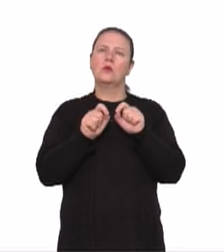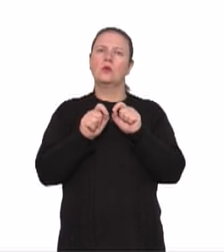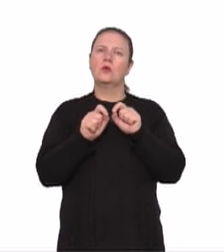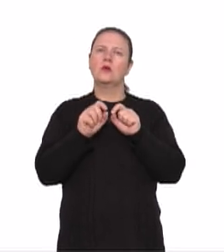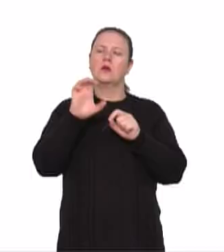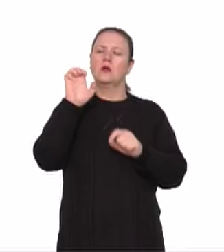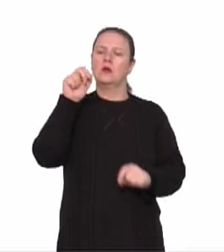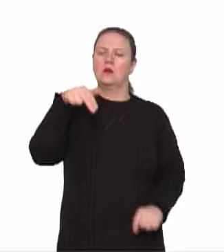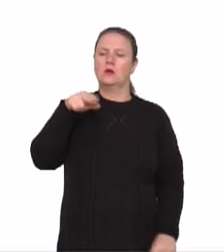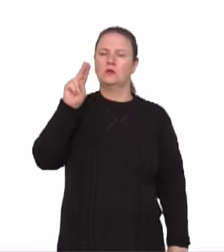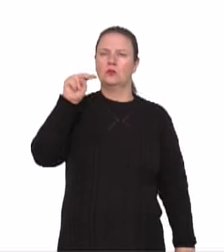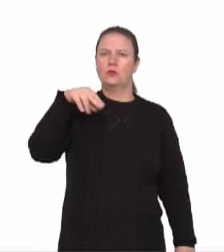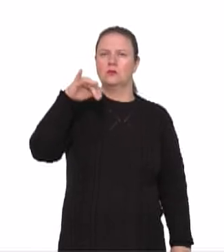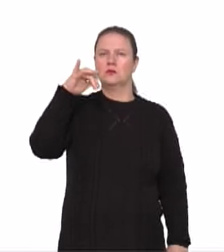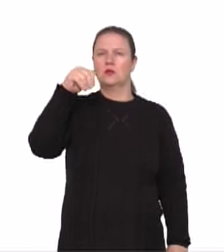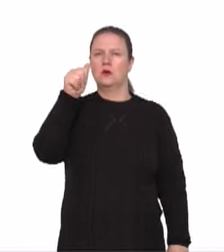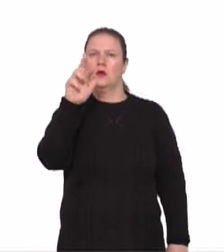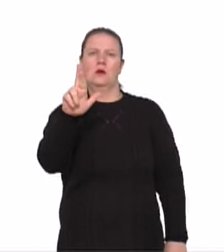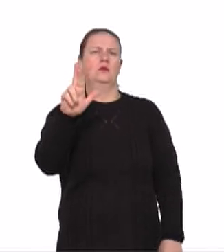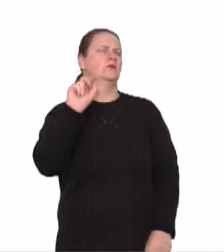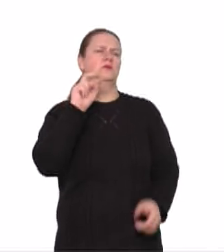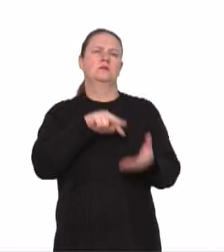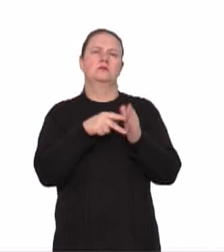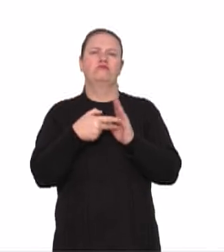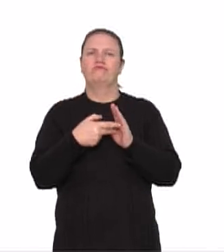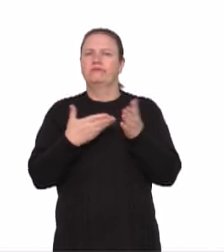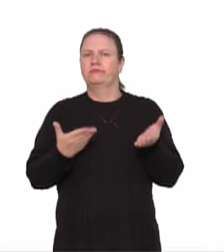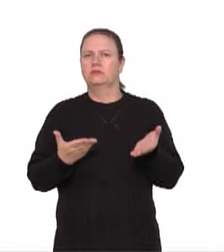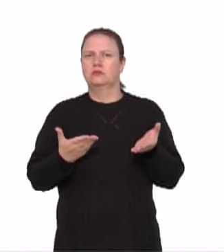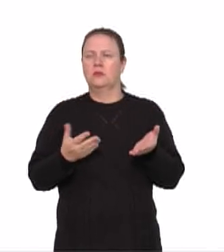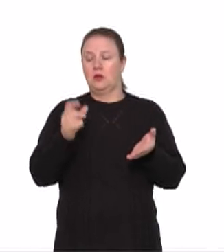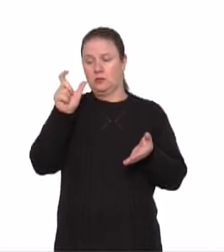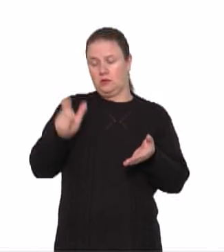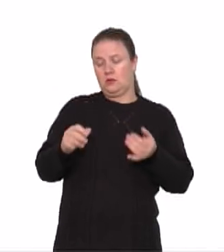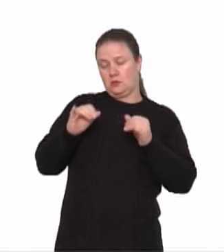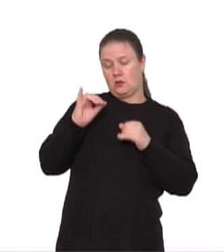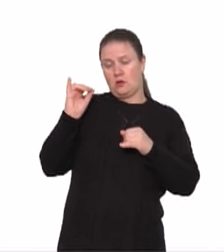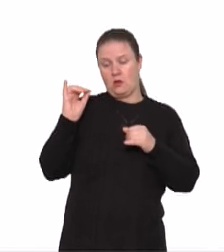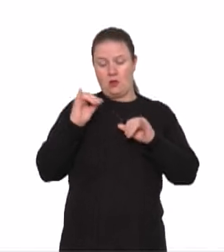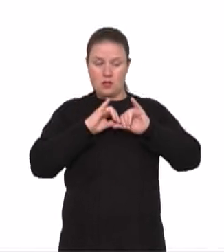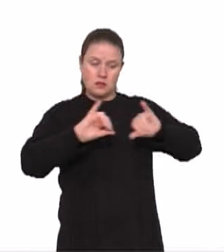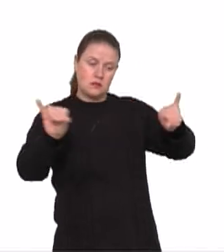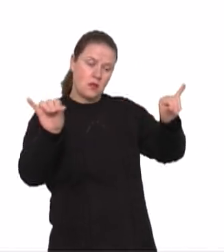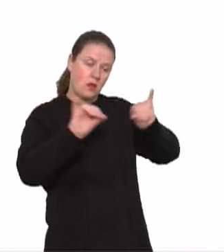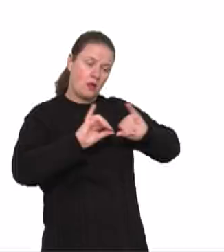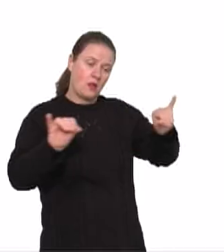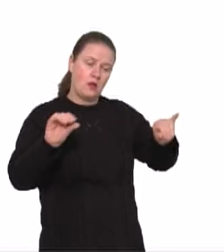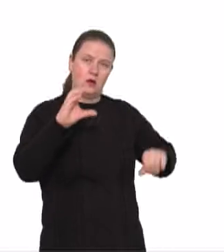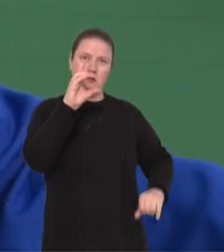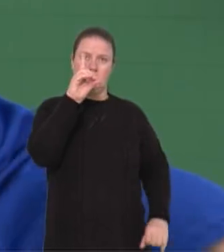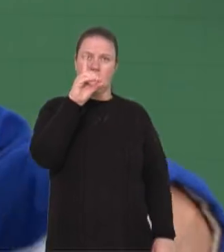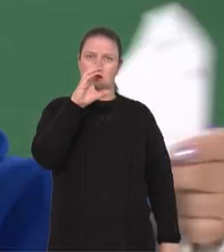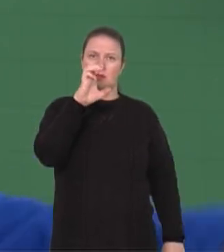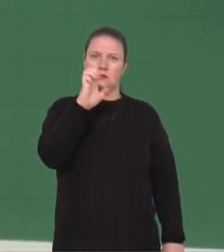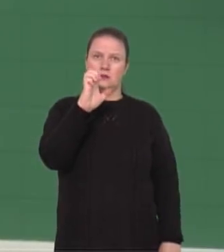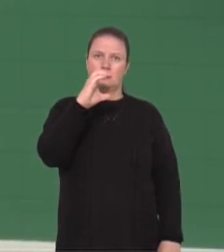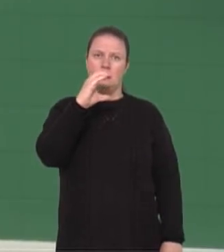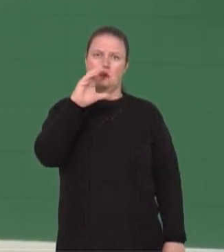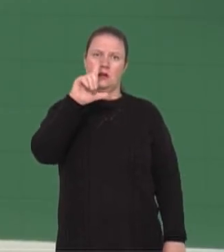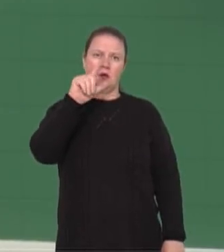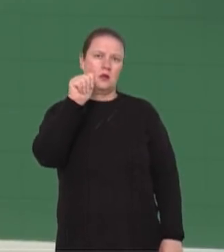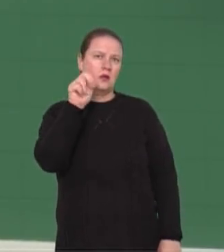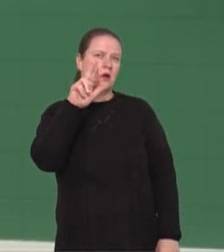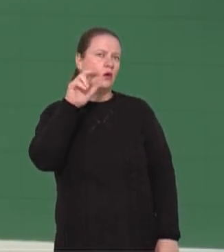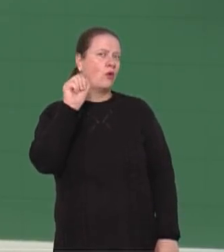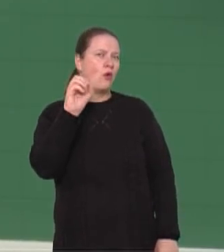enunciar significa o quê? A pessoa vai falar alguma coisa. Então, eu posso dizer lá, o fulano declarou, por exemplo, nesse contexto